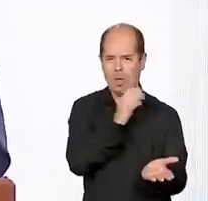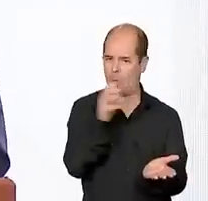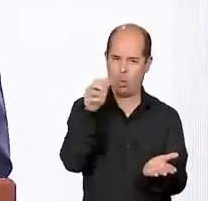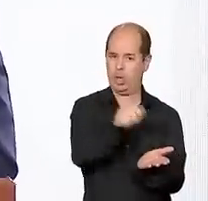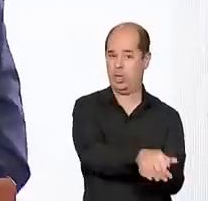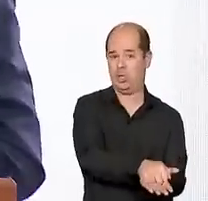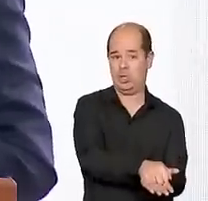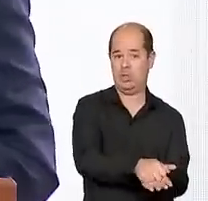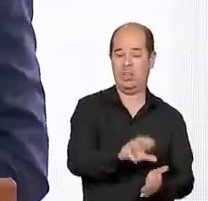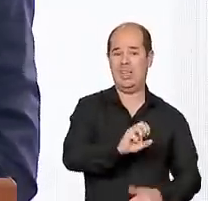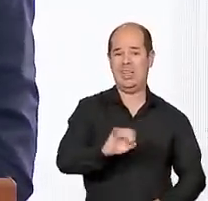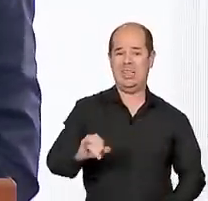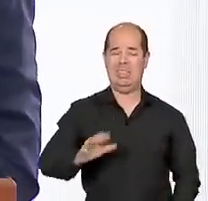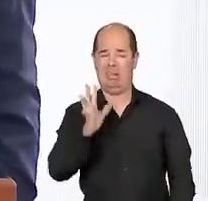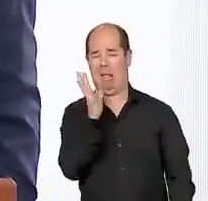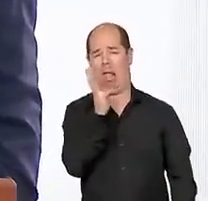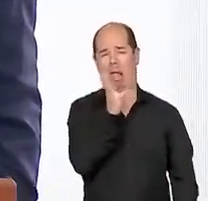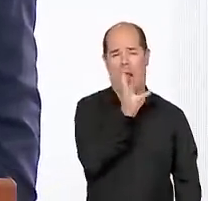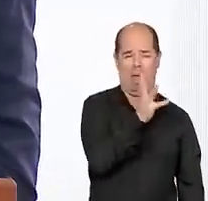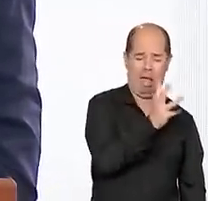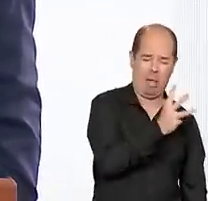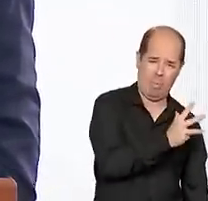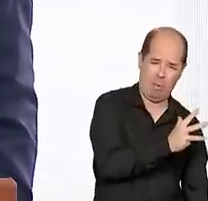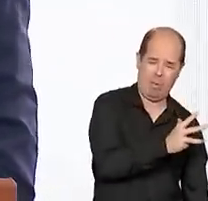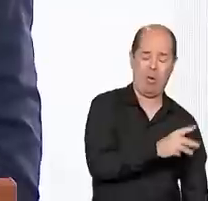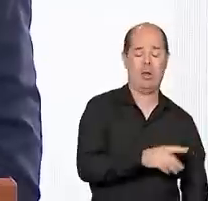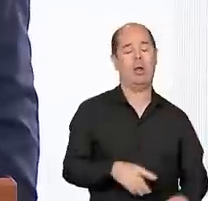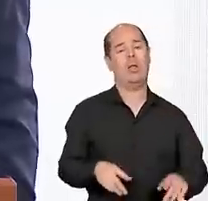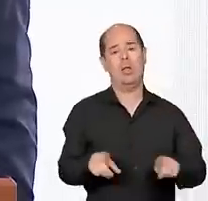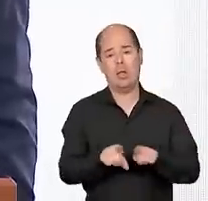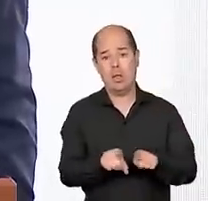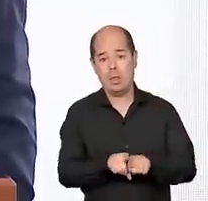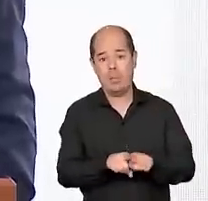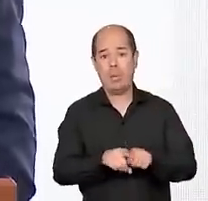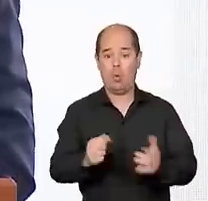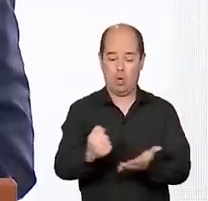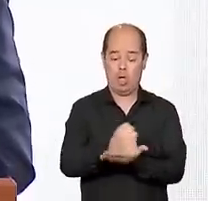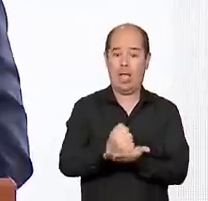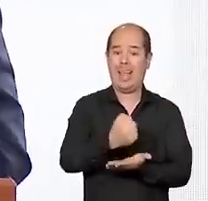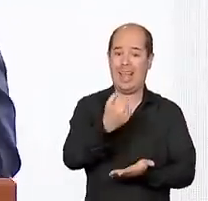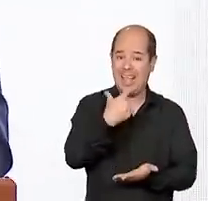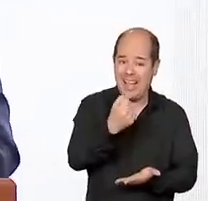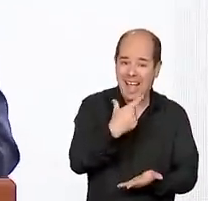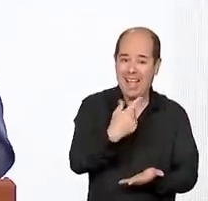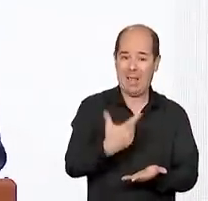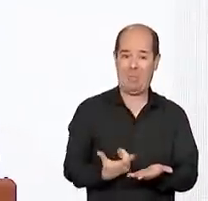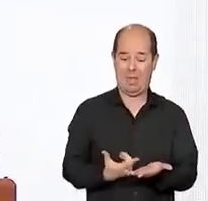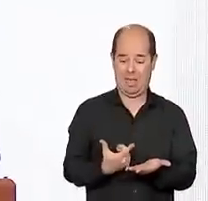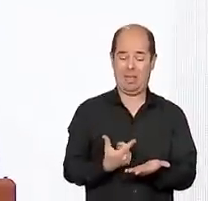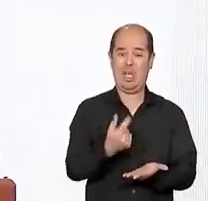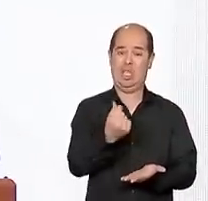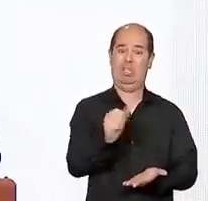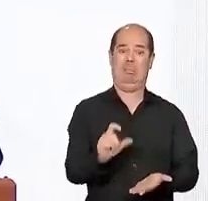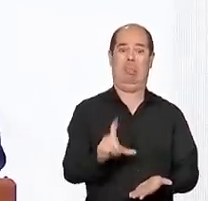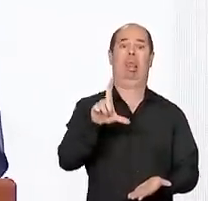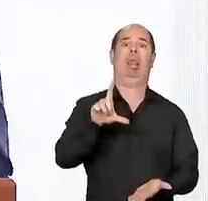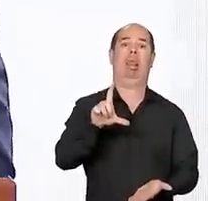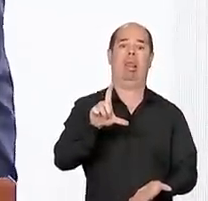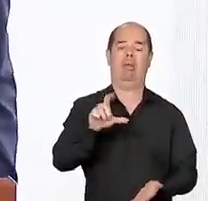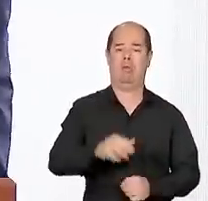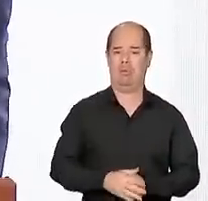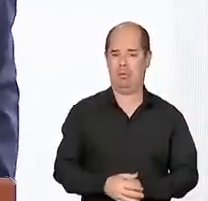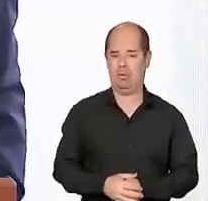desestimula investimento e torna o remédio mais caro, porque demora para cair a patente, e aí paga mais caro o